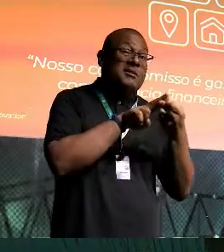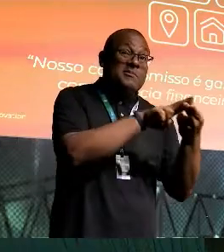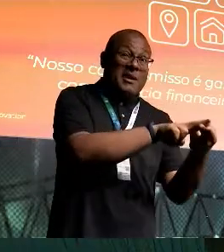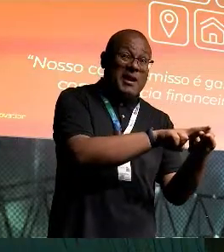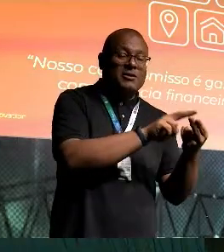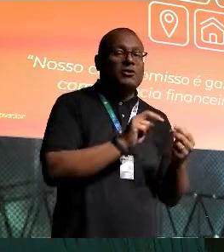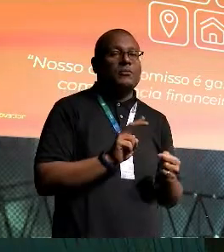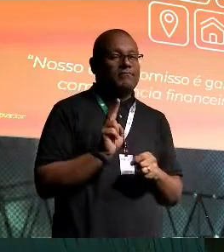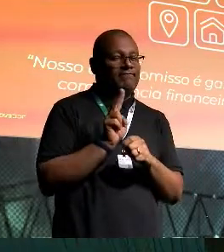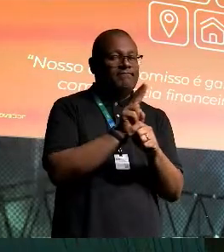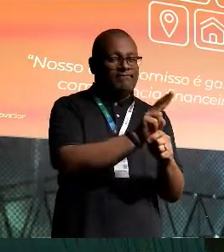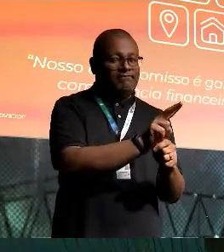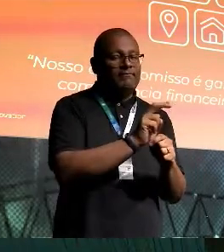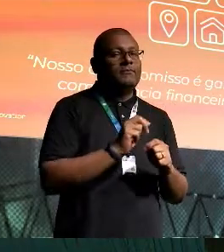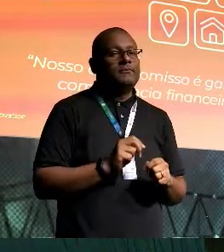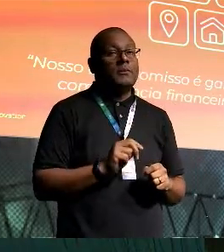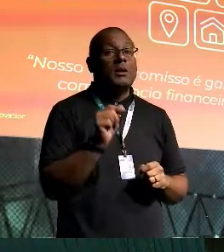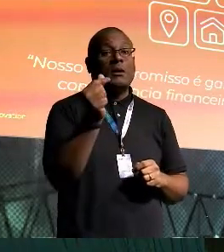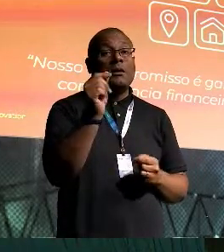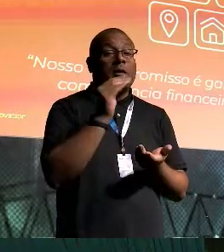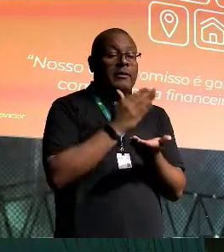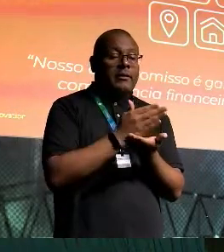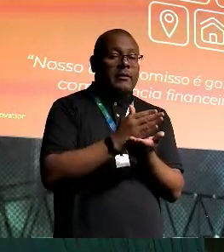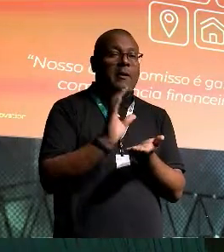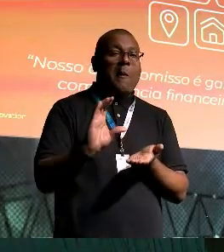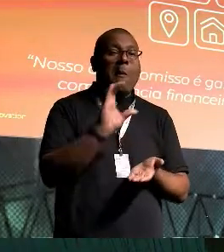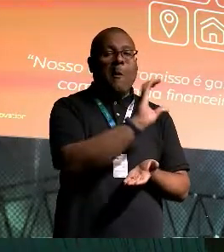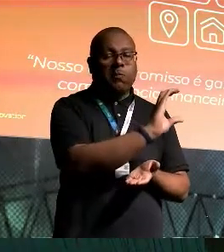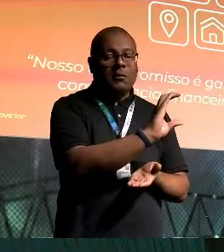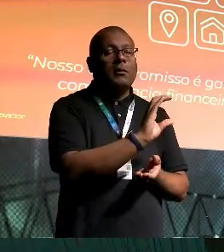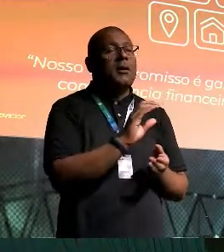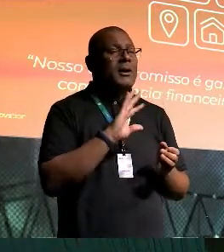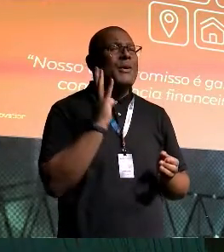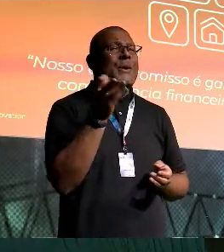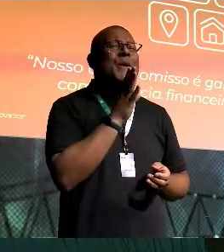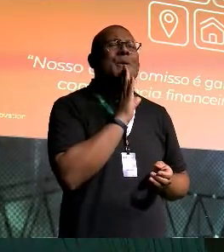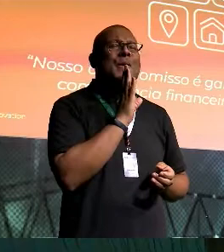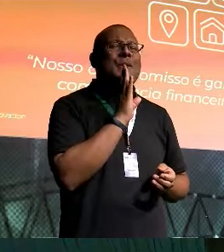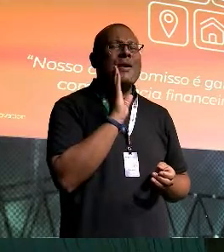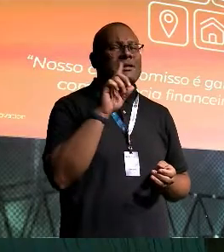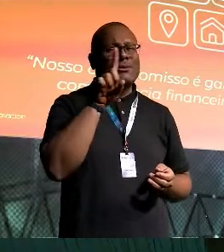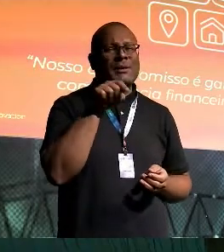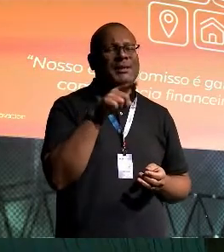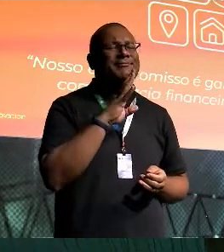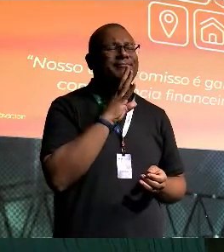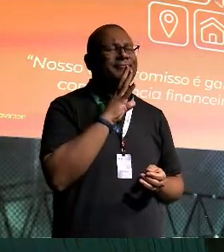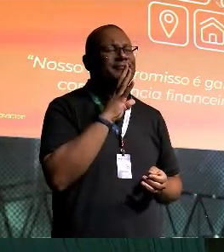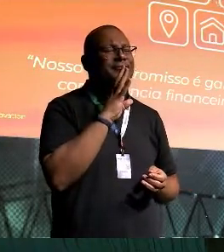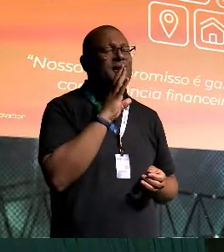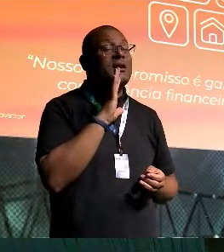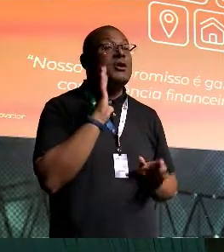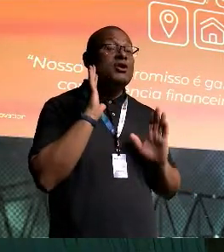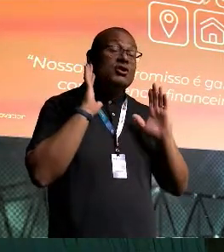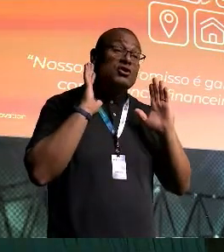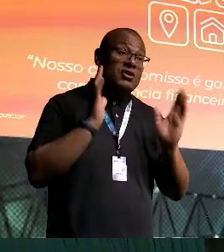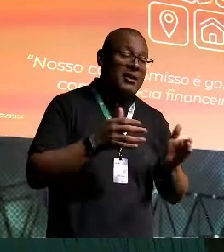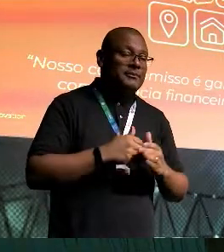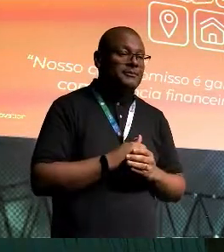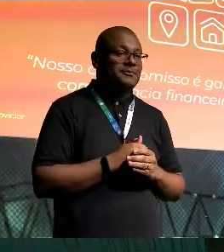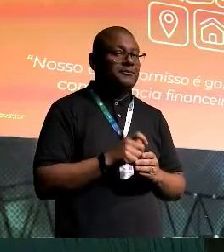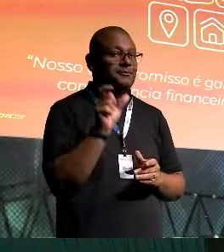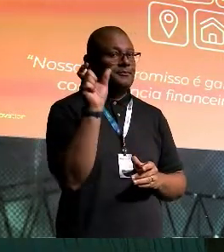financiamentos, tudo que a gente sabe e conhece hoje de mercado financeiro, e a gente até se apropriando aqui com